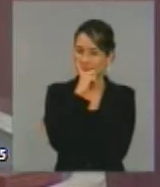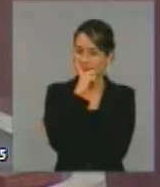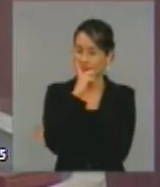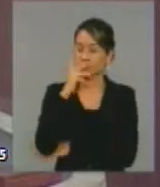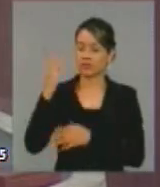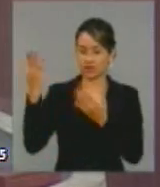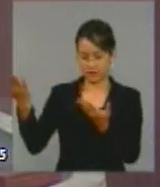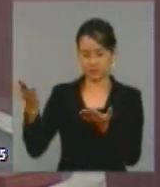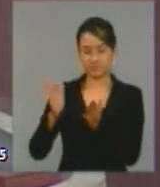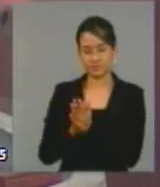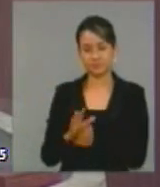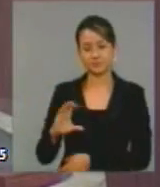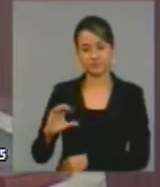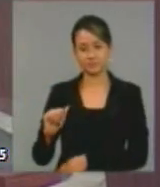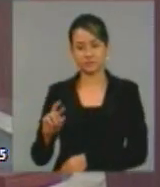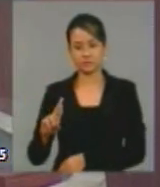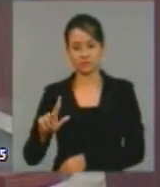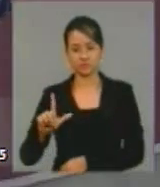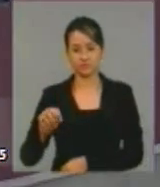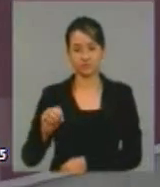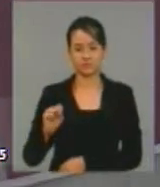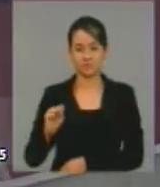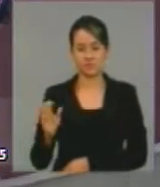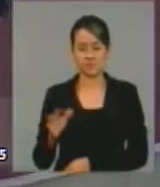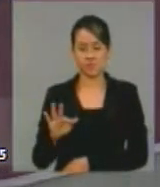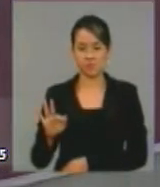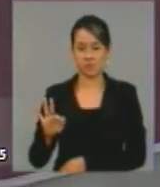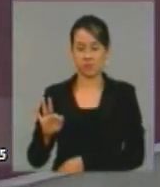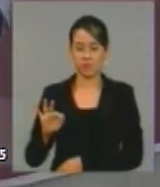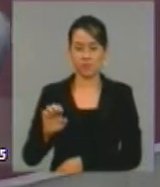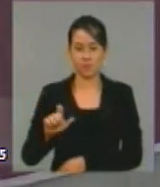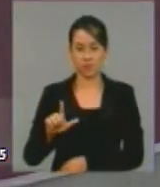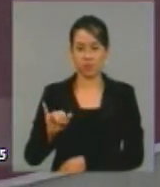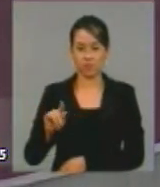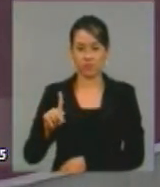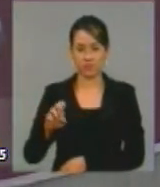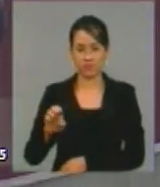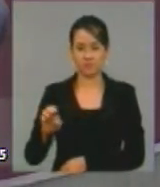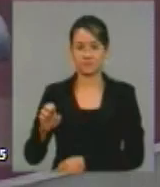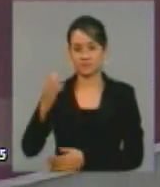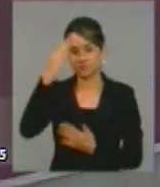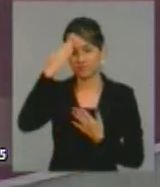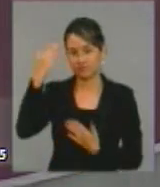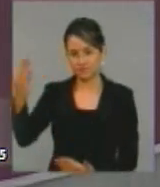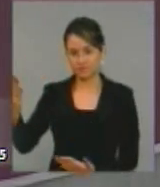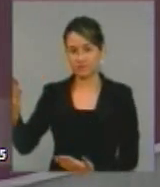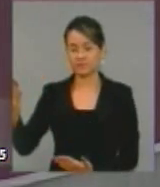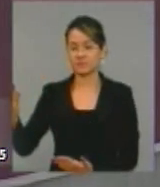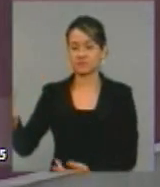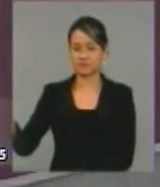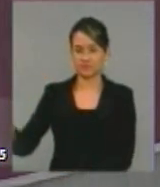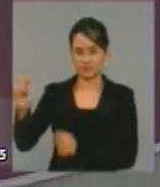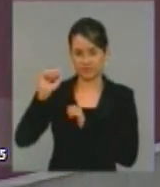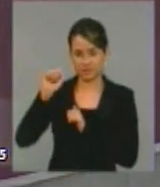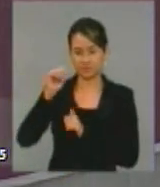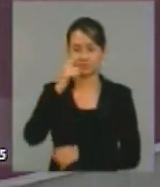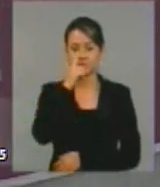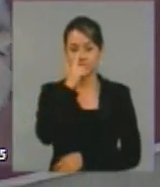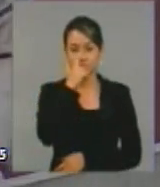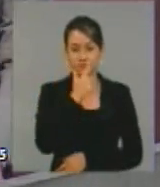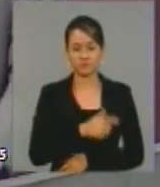ouvindo o deputado Carlos Felipe nesse último minuto, inclusive, deputado Carlos Felipe, agradeço a cessão do espaço aqui que Vossa Excelência nos